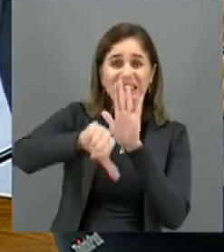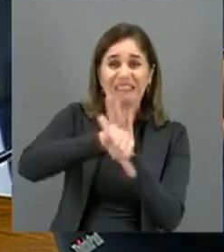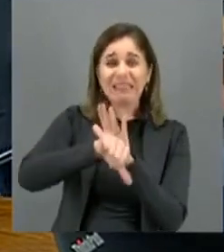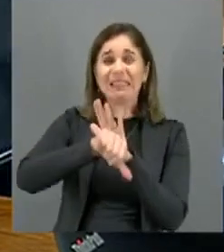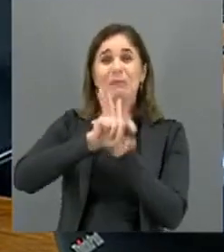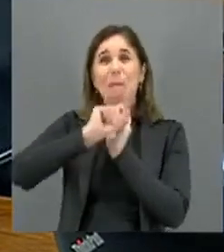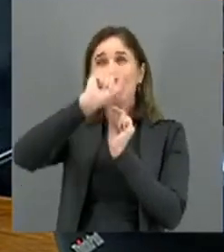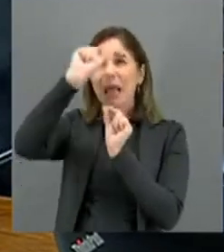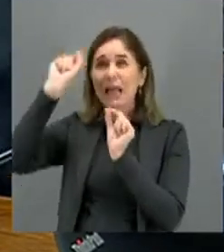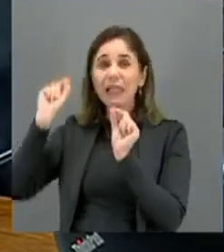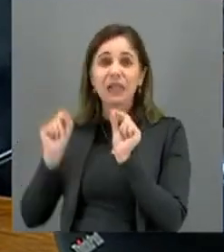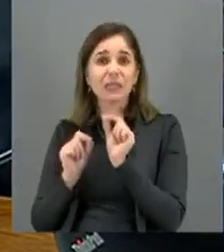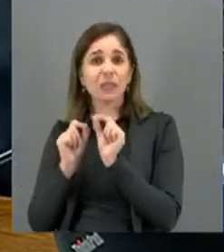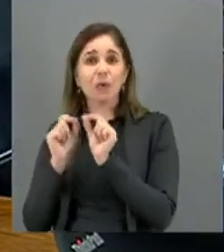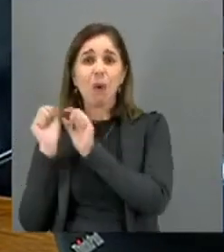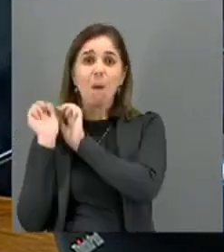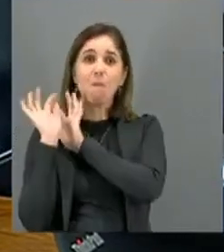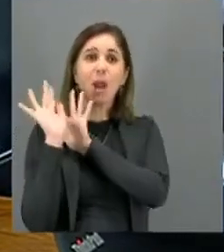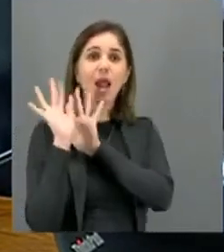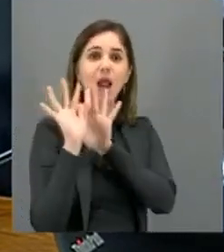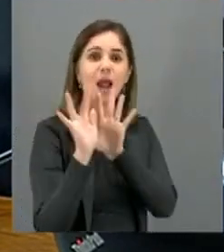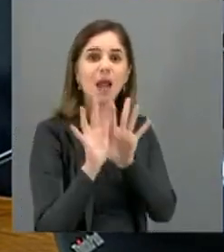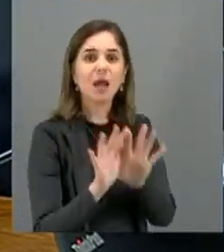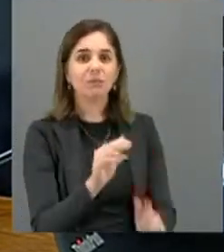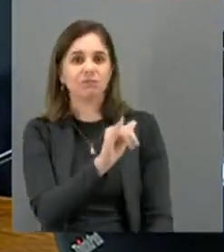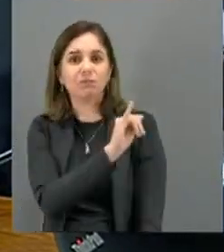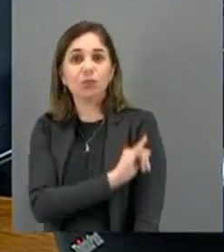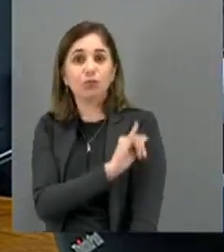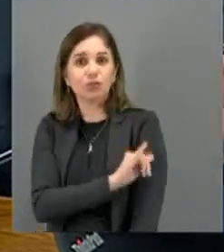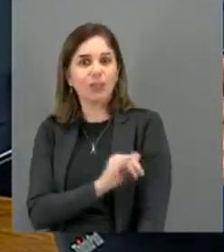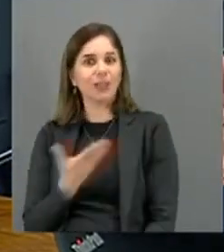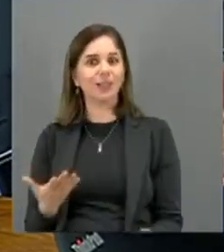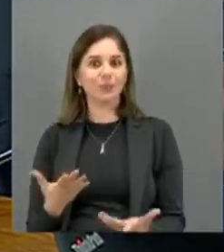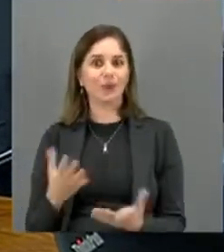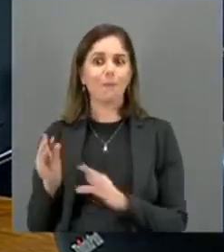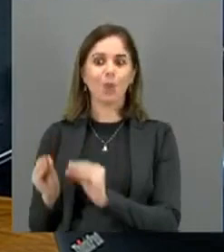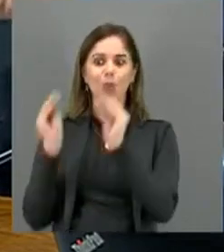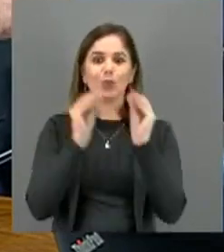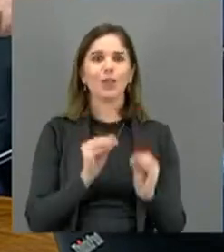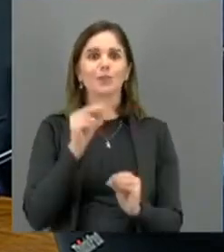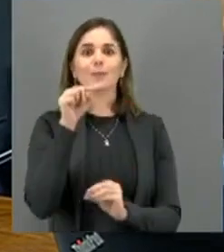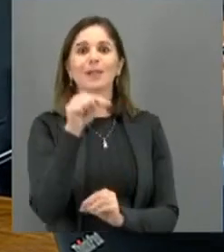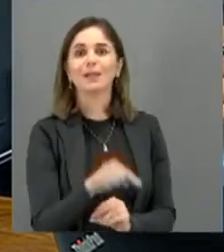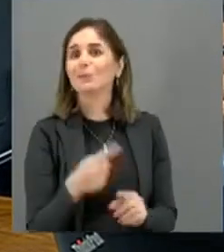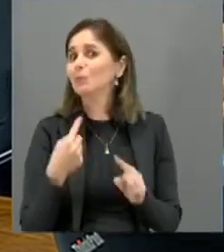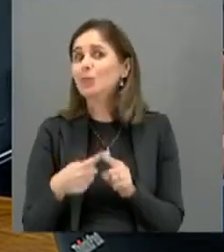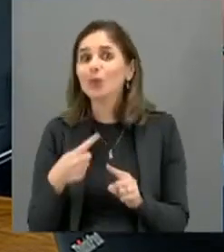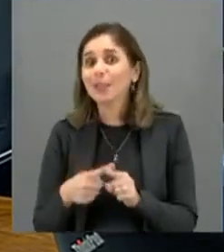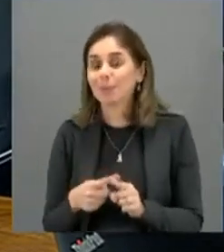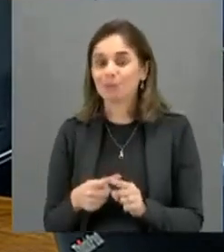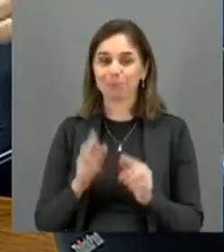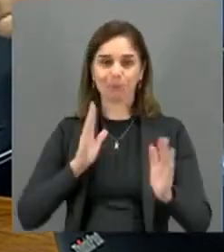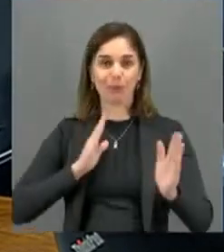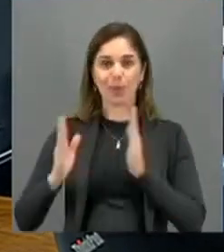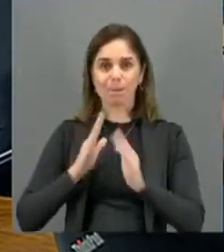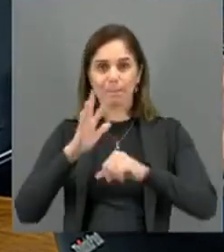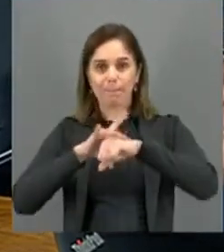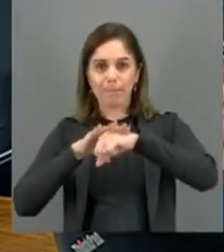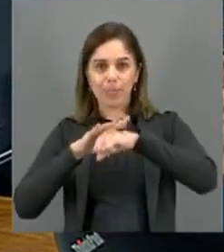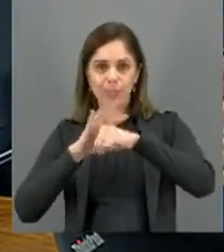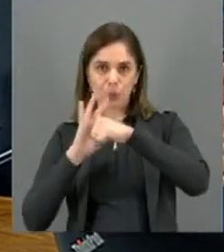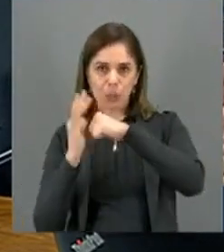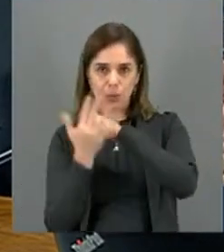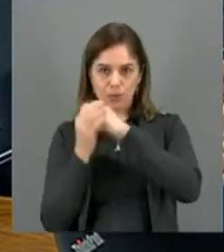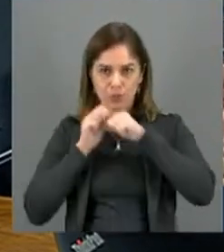Brasil inteiro estão indo para o Rio de Janeiro. Por quê? Porque desde a questão da epidemia, houve uma decisão do Supremo